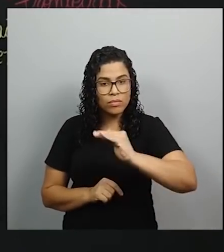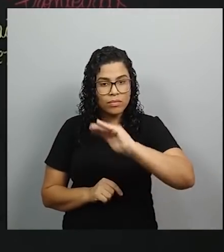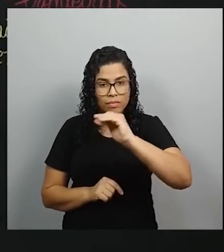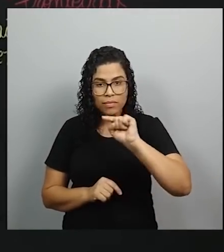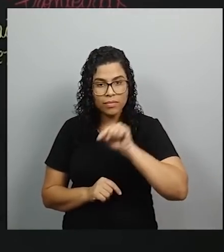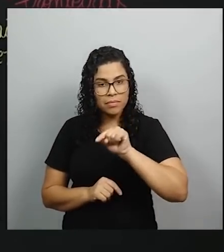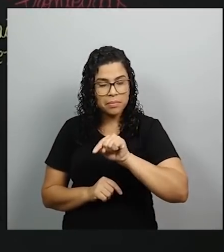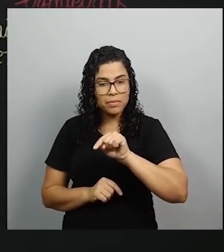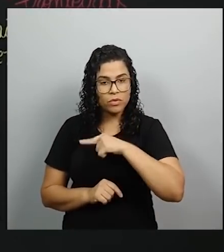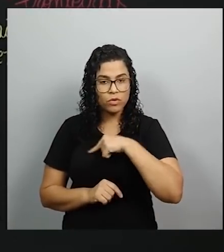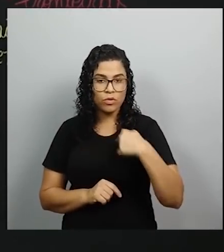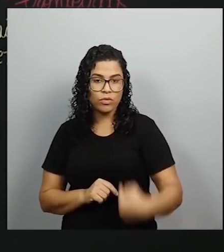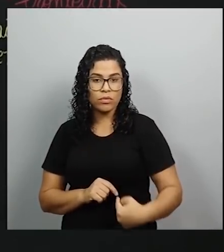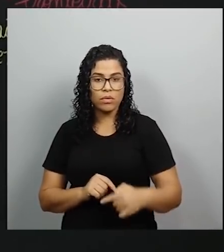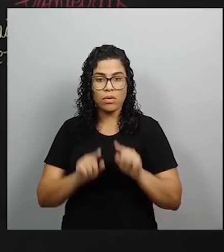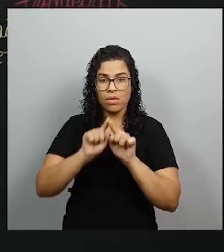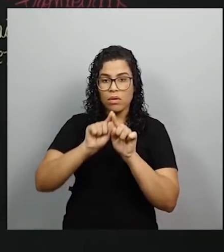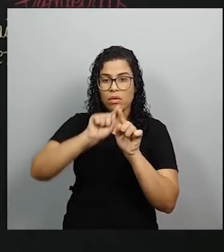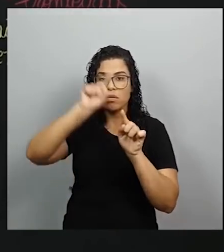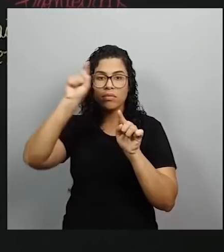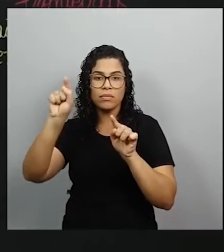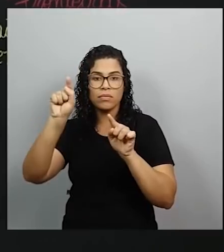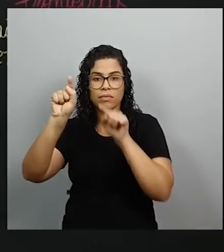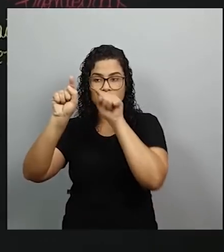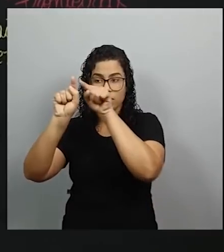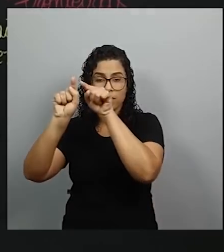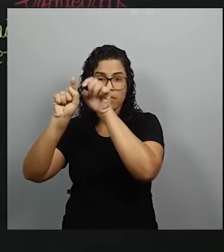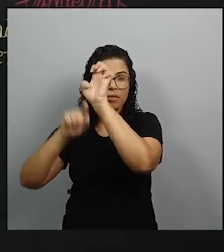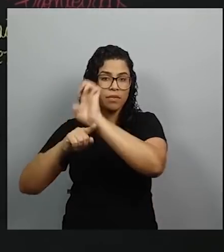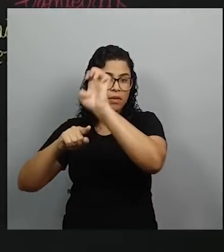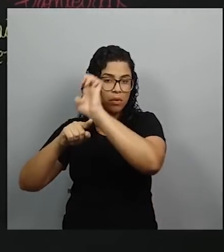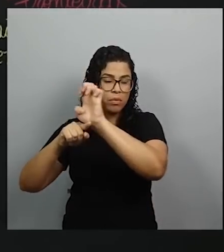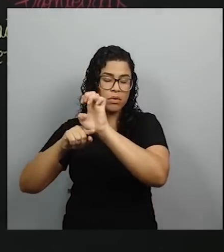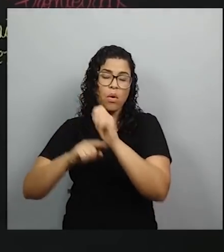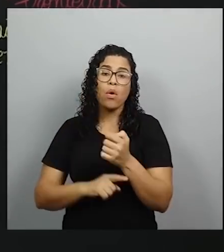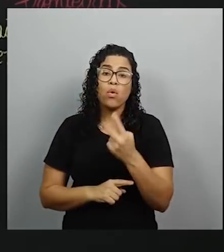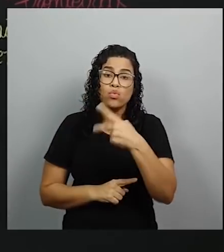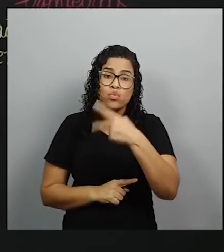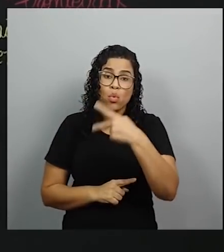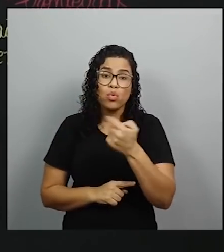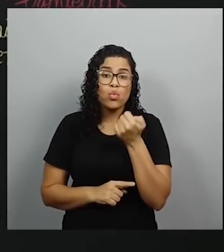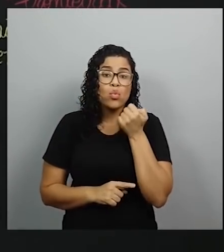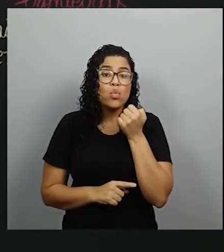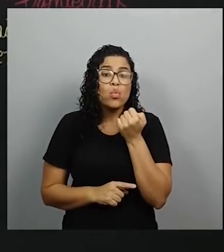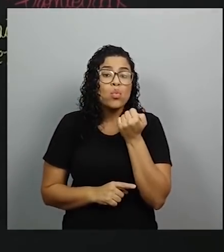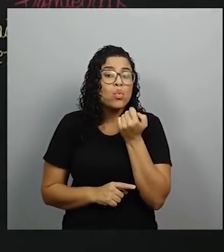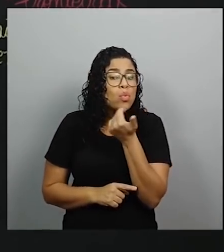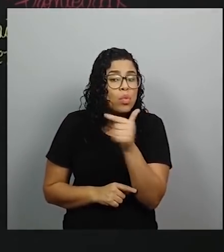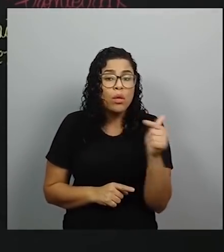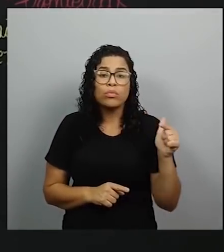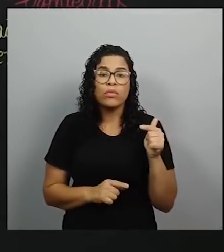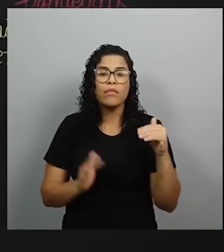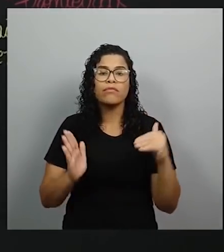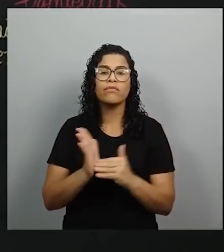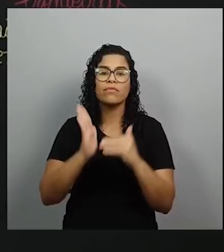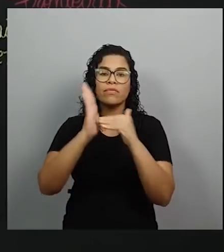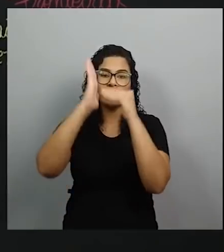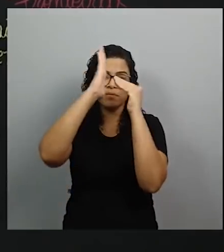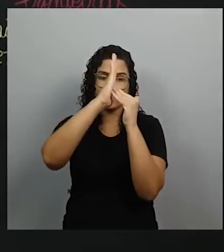maneira, esses são os dois únicos países da América do Sul do que o Brasil não faz fronteira.